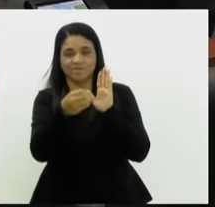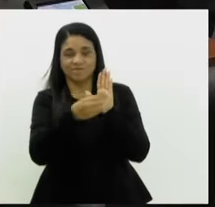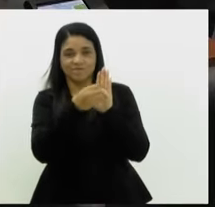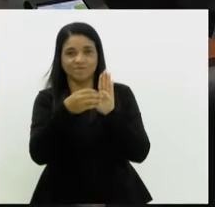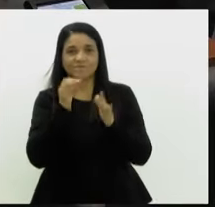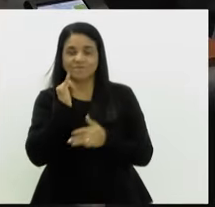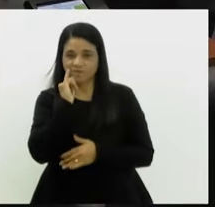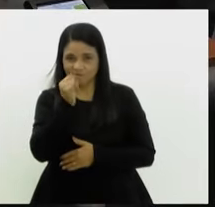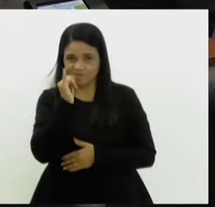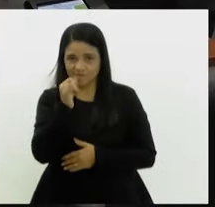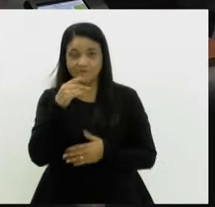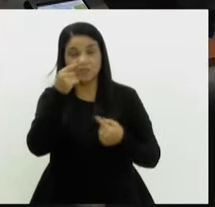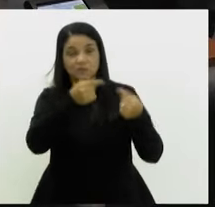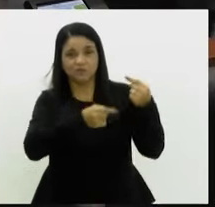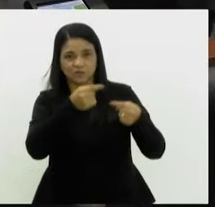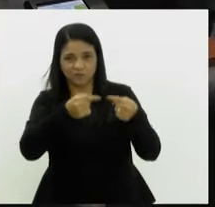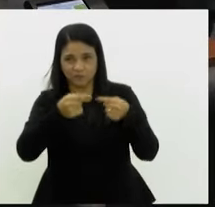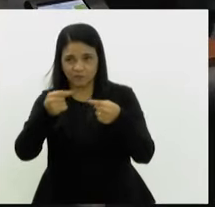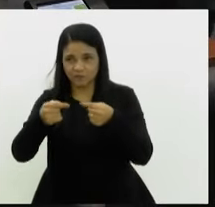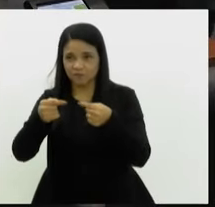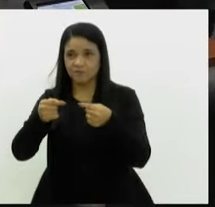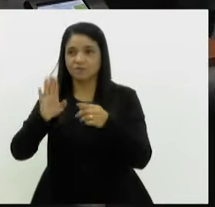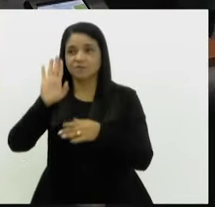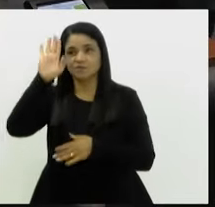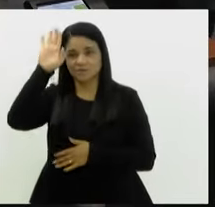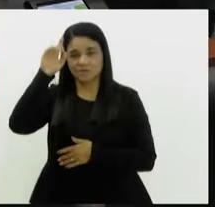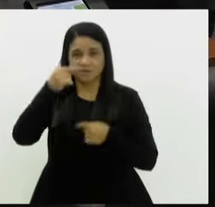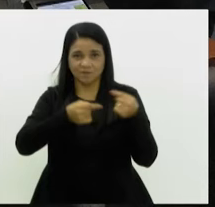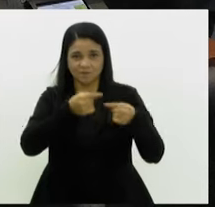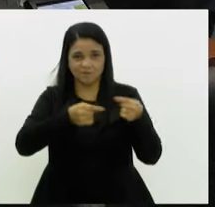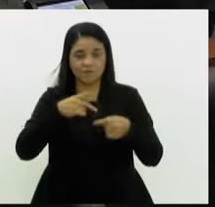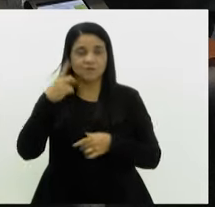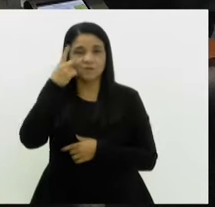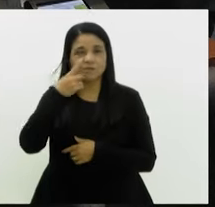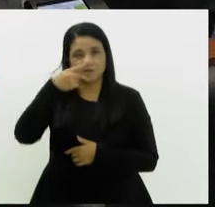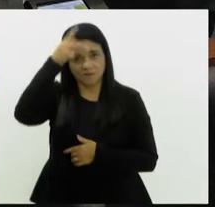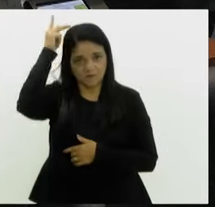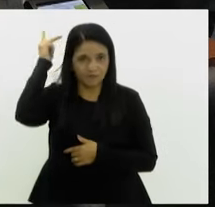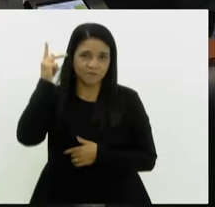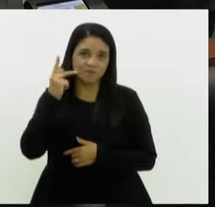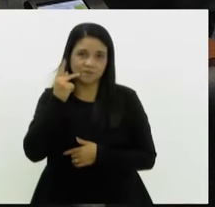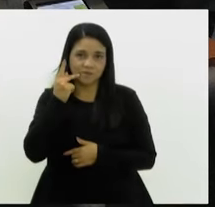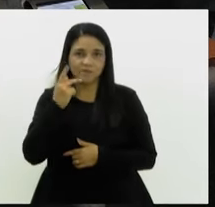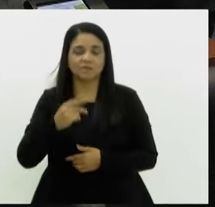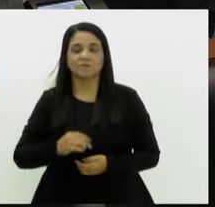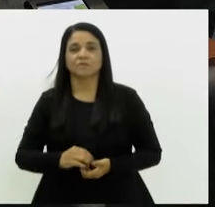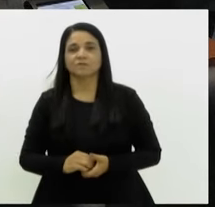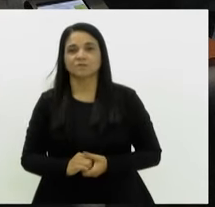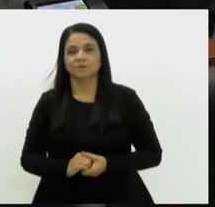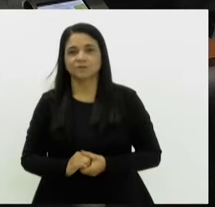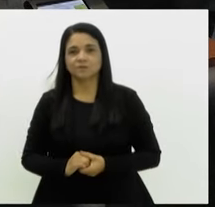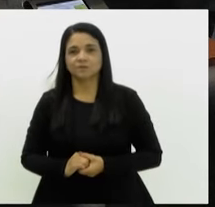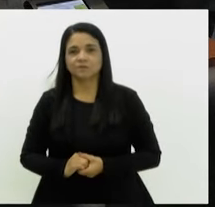pareceres emitidos em discussão. Para discutir, senhor. Para discutir, deputado Luiz Paulo,